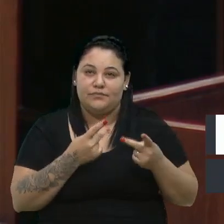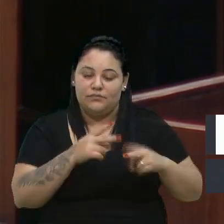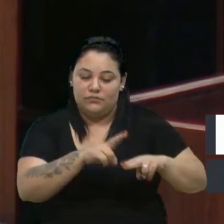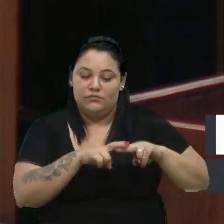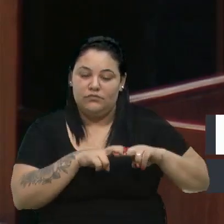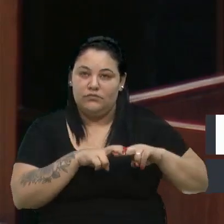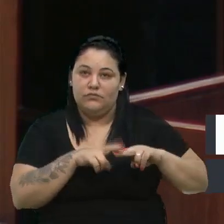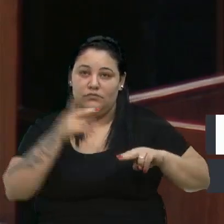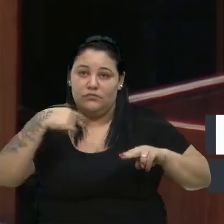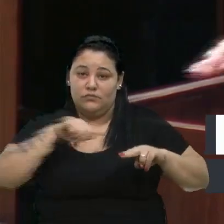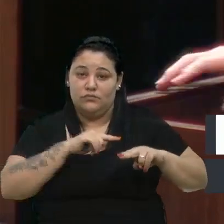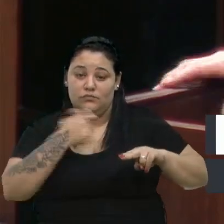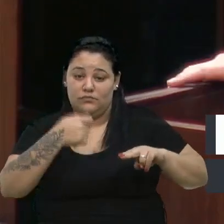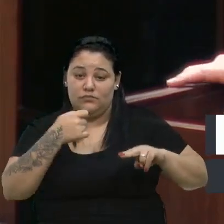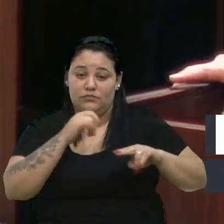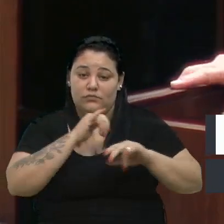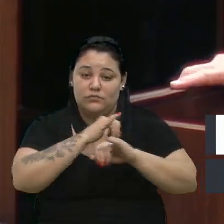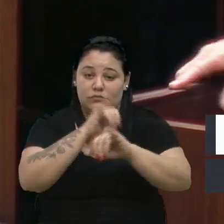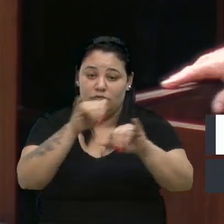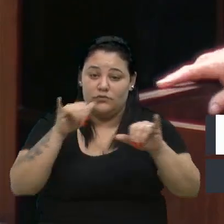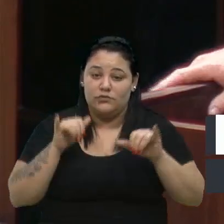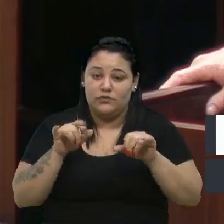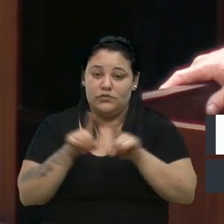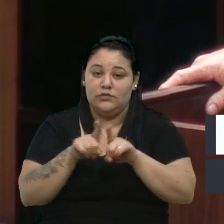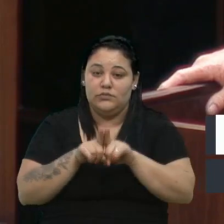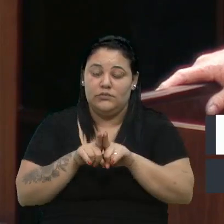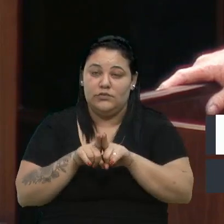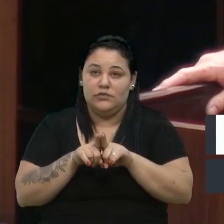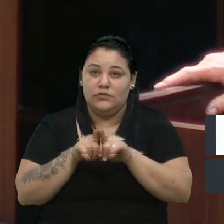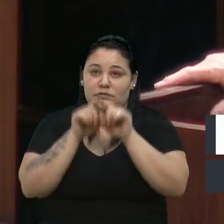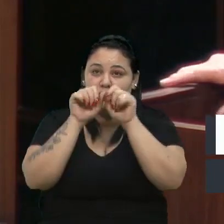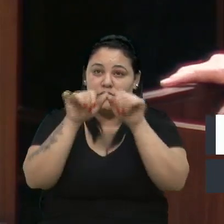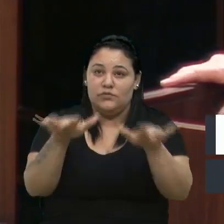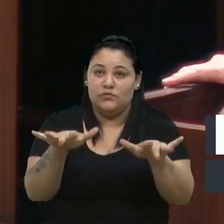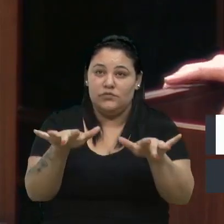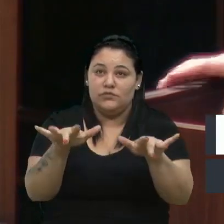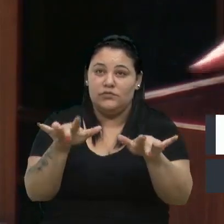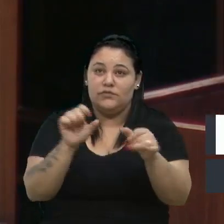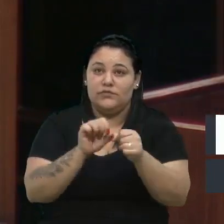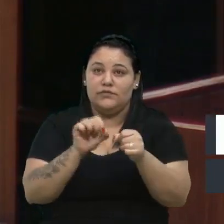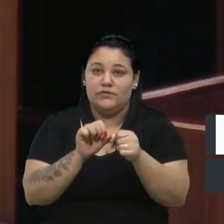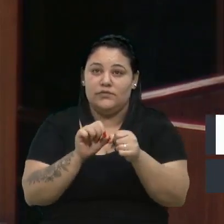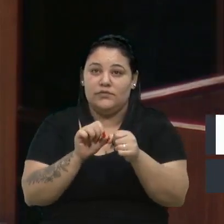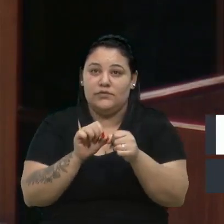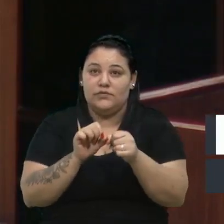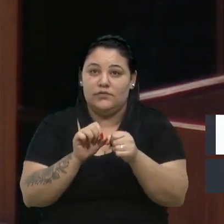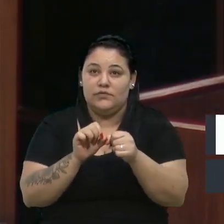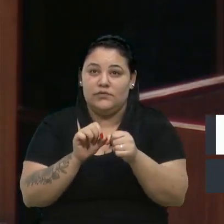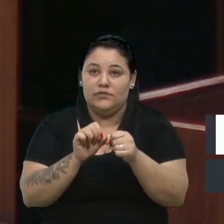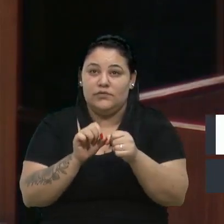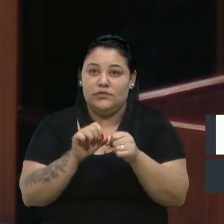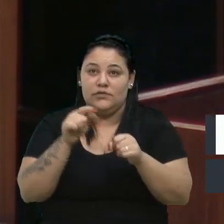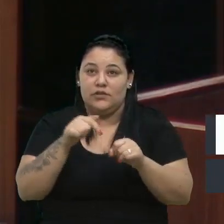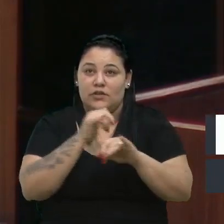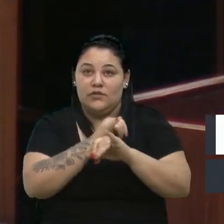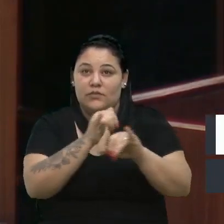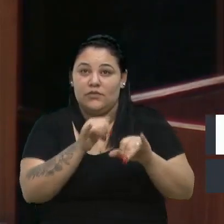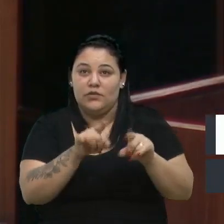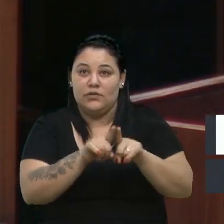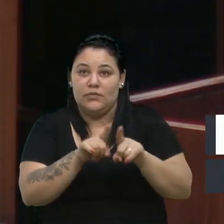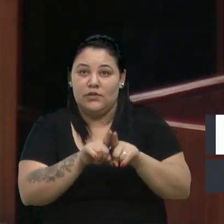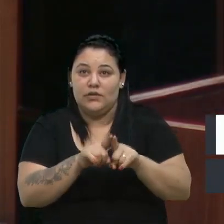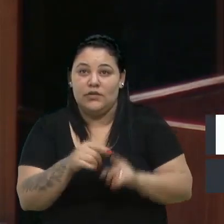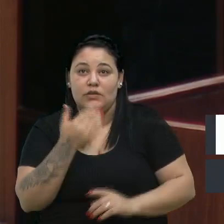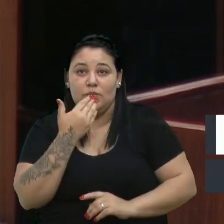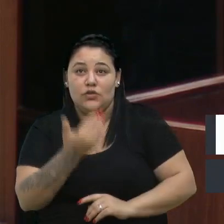devemos divulgar, replicar e fazer com que essa informação, esse apelo